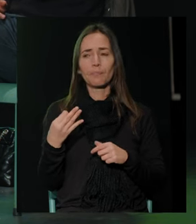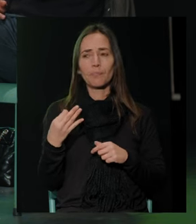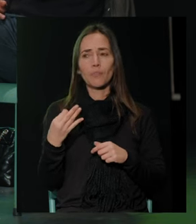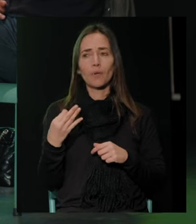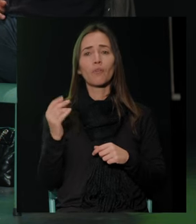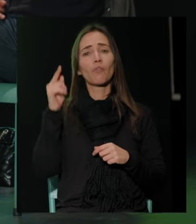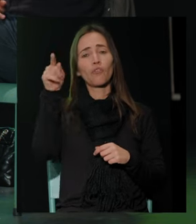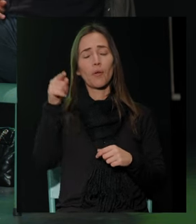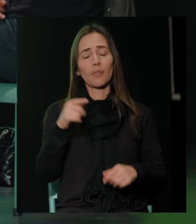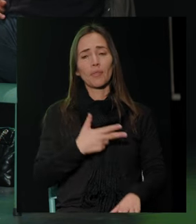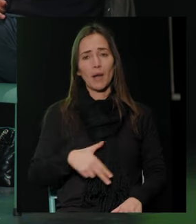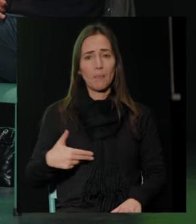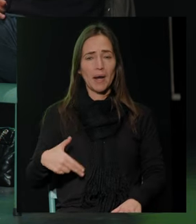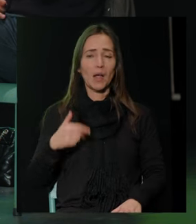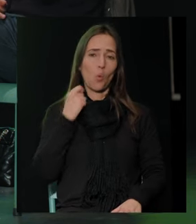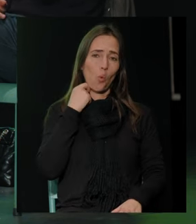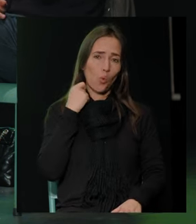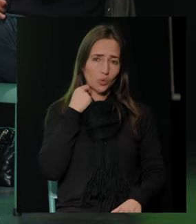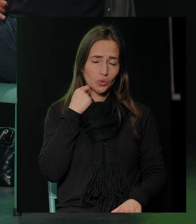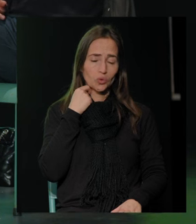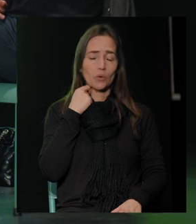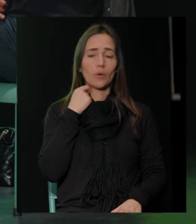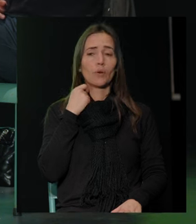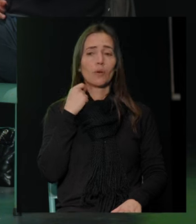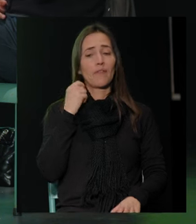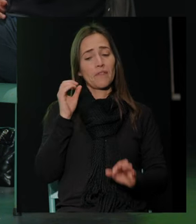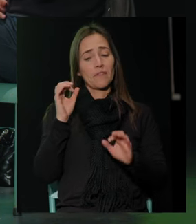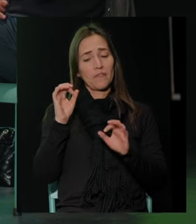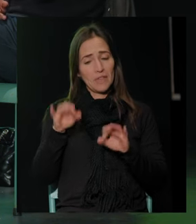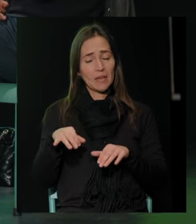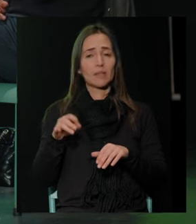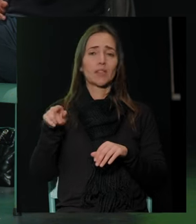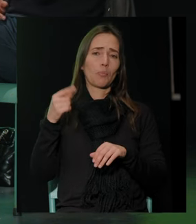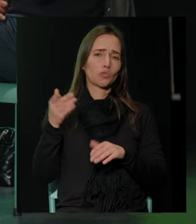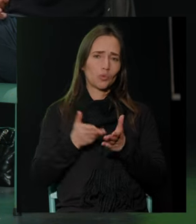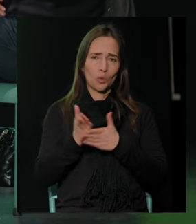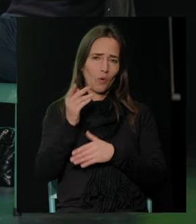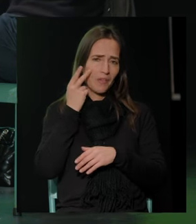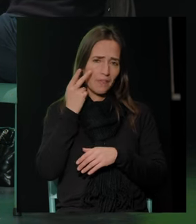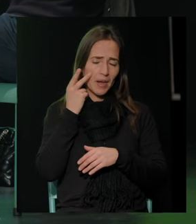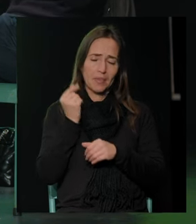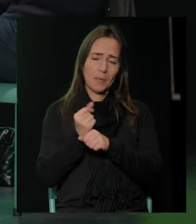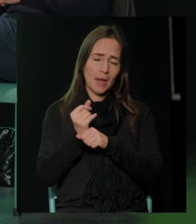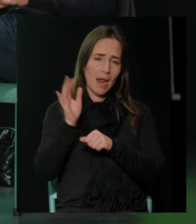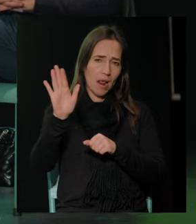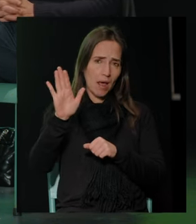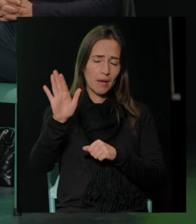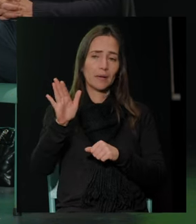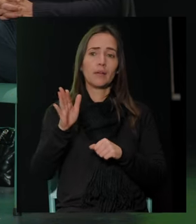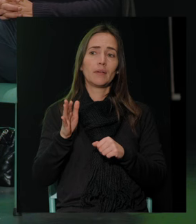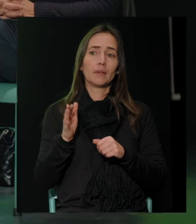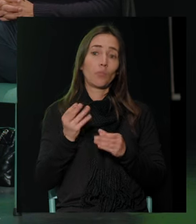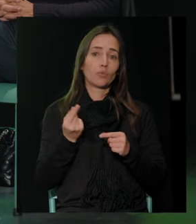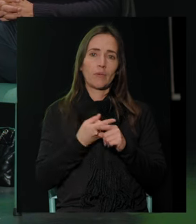que foi viver para a Dinamarca, tirou o curso na Dinamarca, formou-se na Dinamarca e estava lá a trabalhar, e que estava obviamente